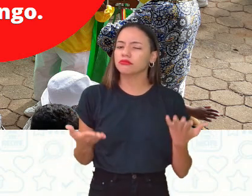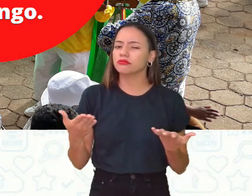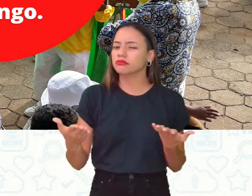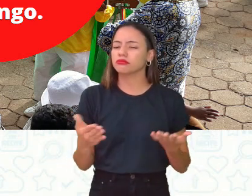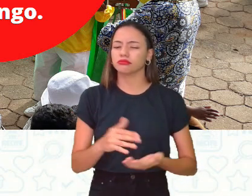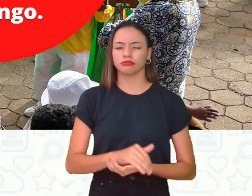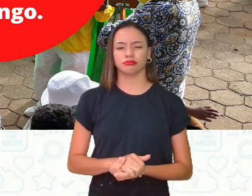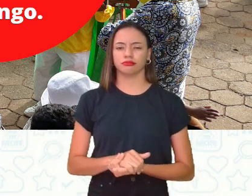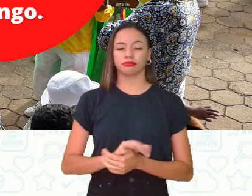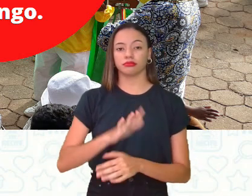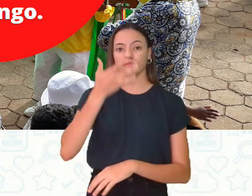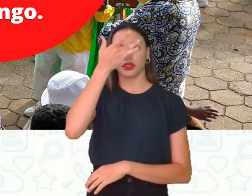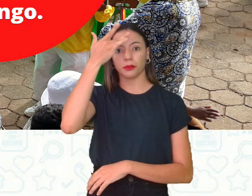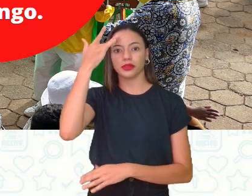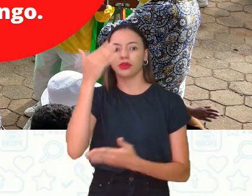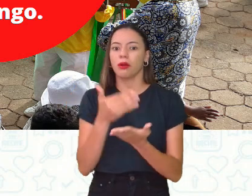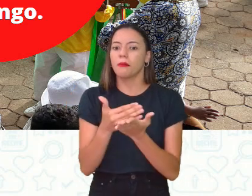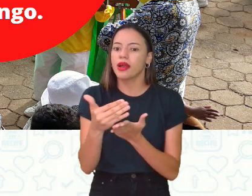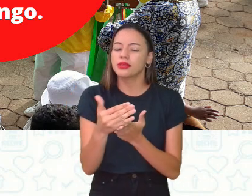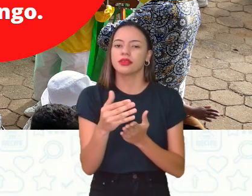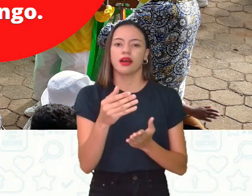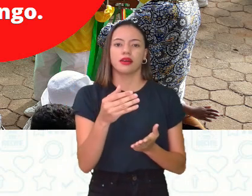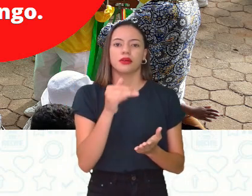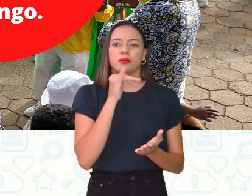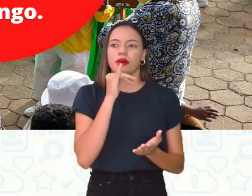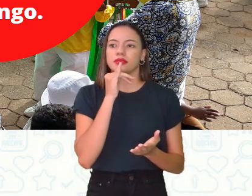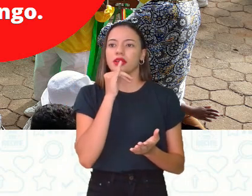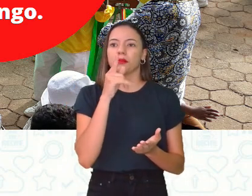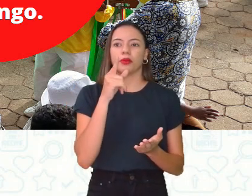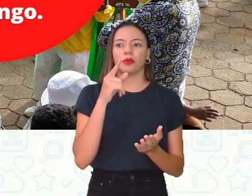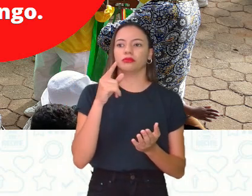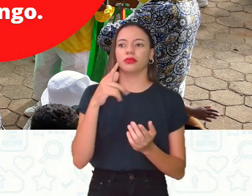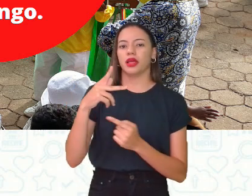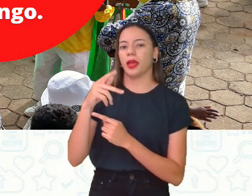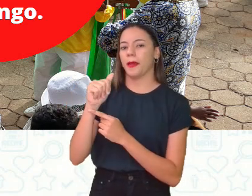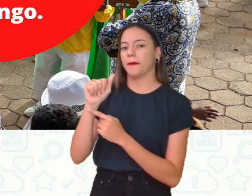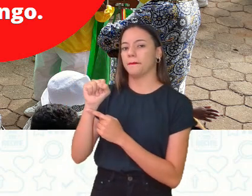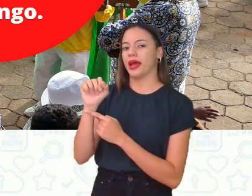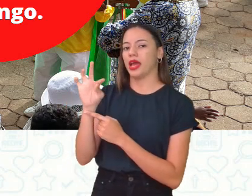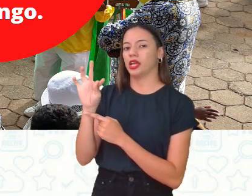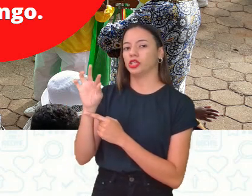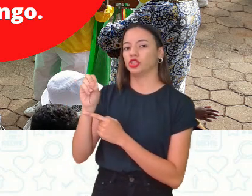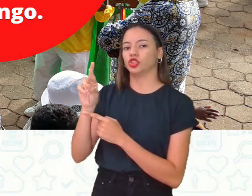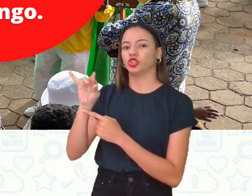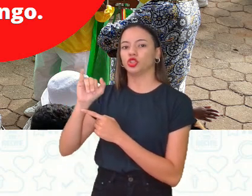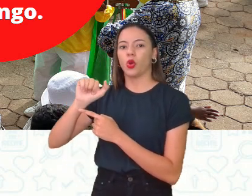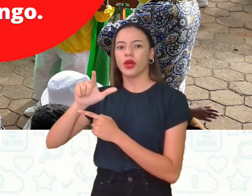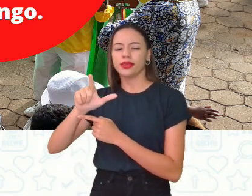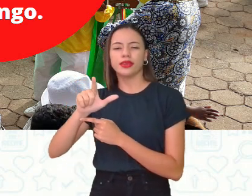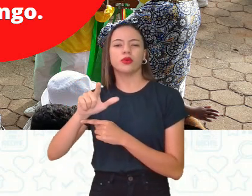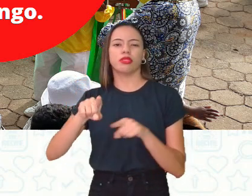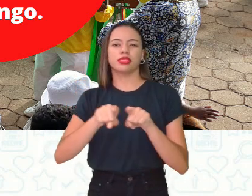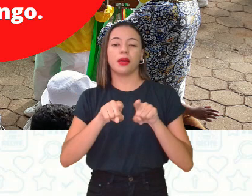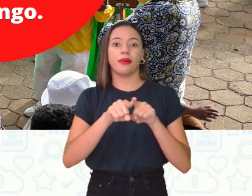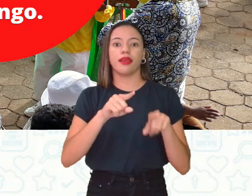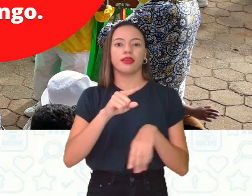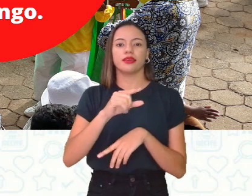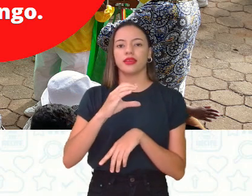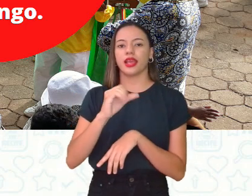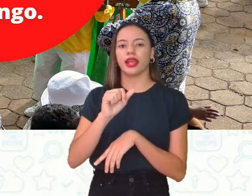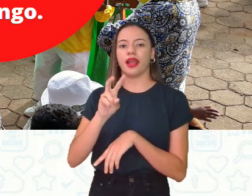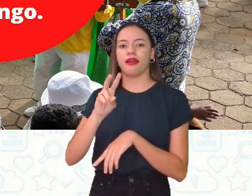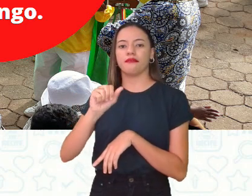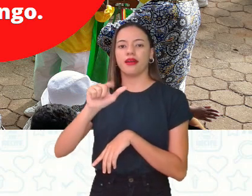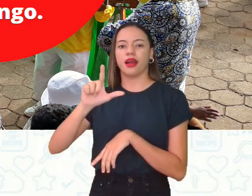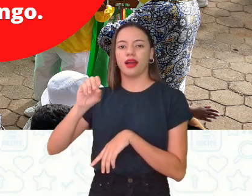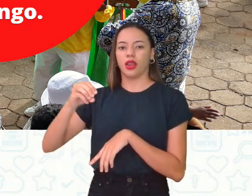as pessoas começam a fazer os folguedos, né? Os pastoris, né, os cavalos marinhos. Agora,